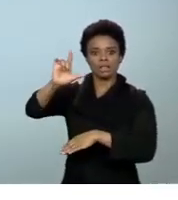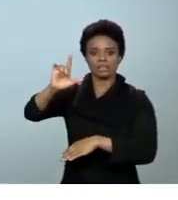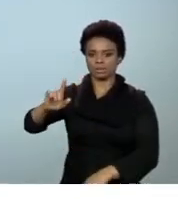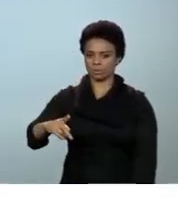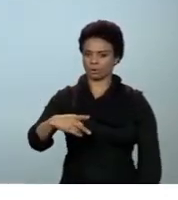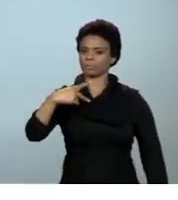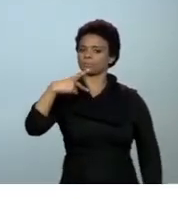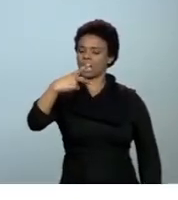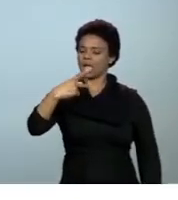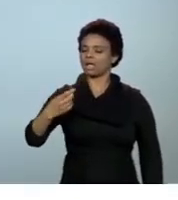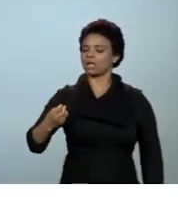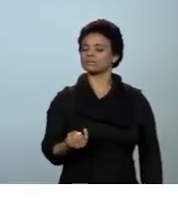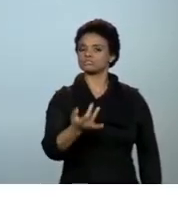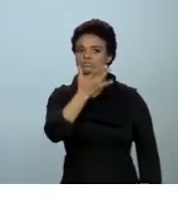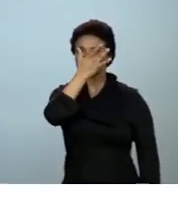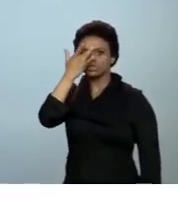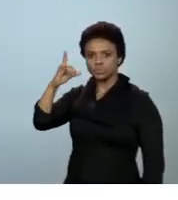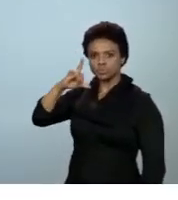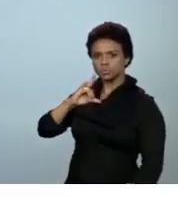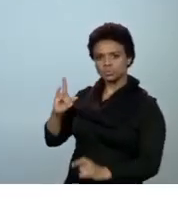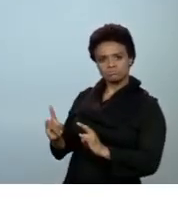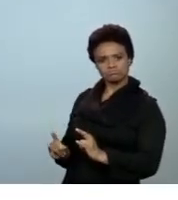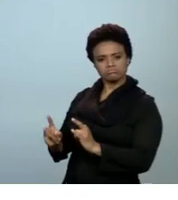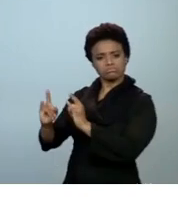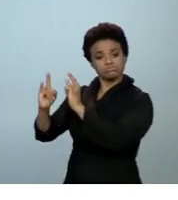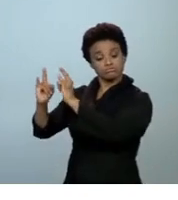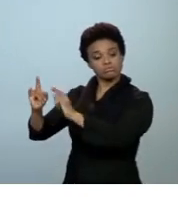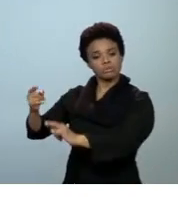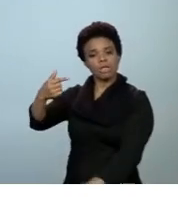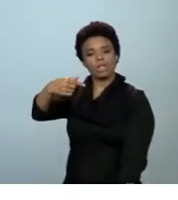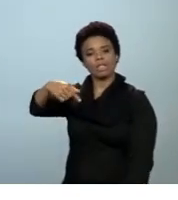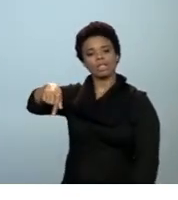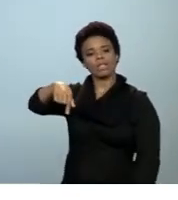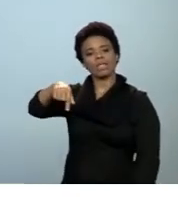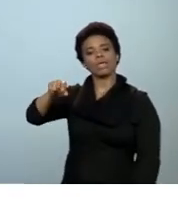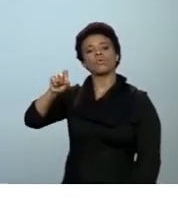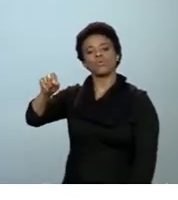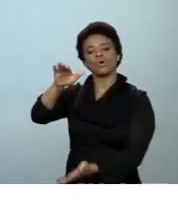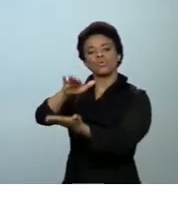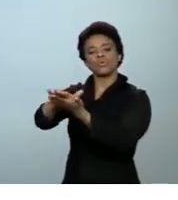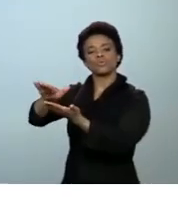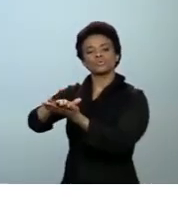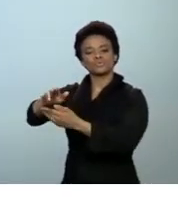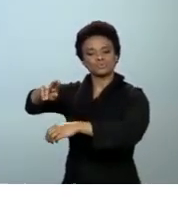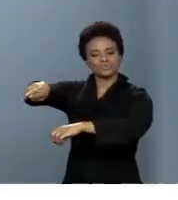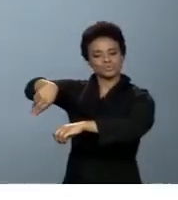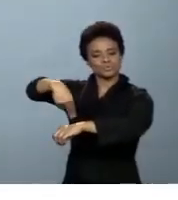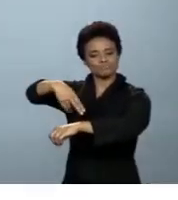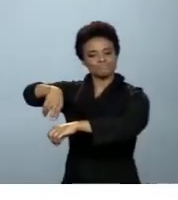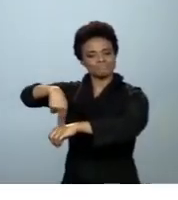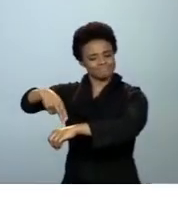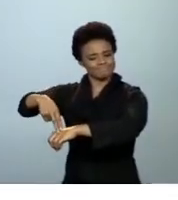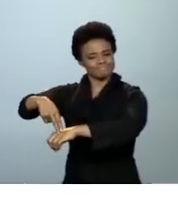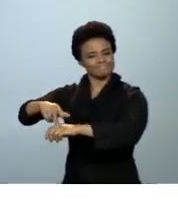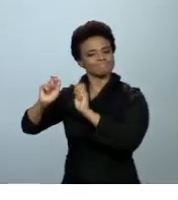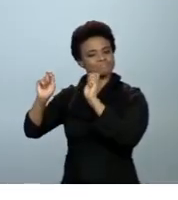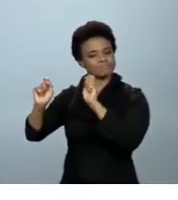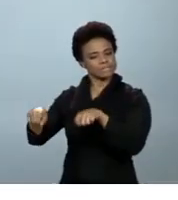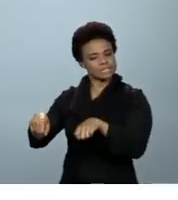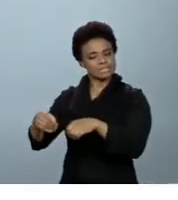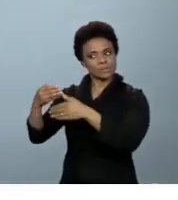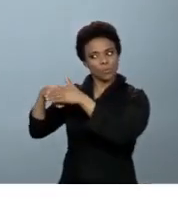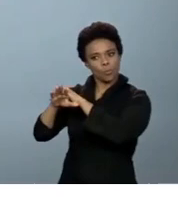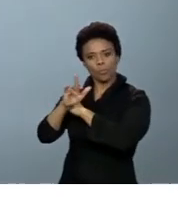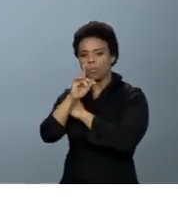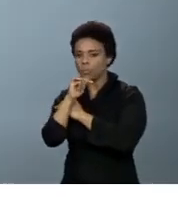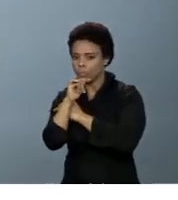quantidade de pessoas que ocupam o edifício e Q, o consumo padrão nacional. A capacidade do reservatório deve ser